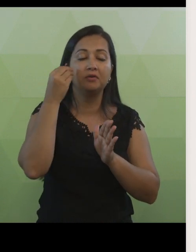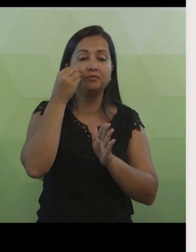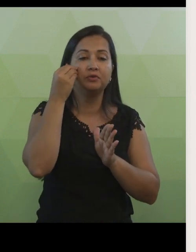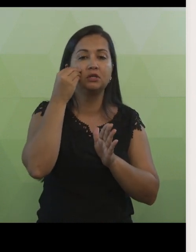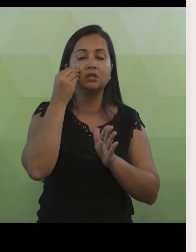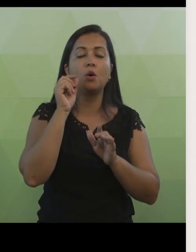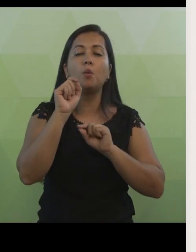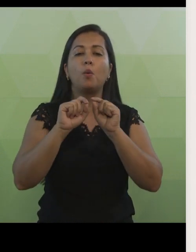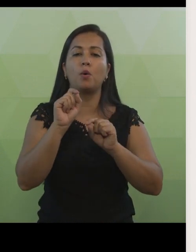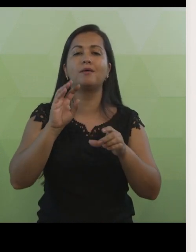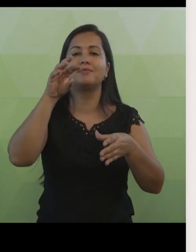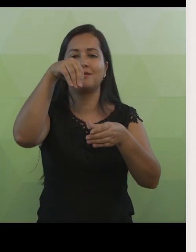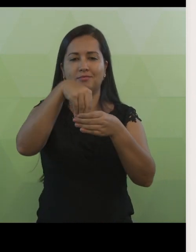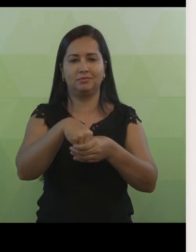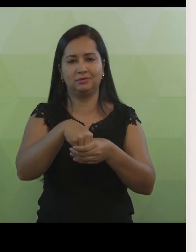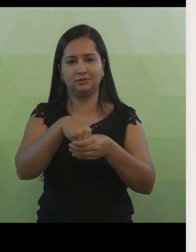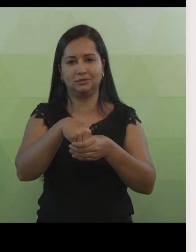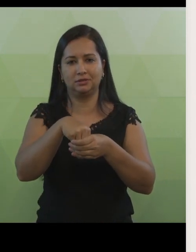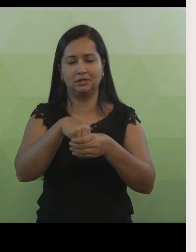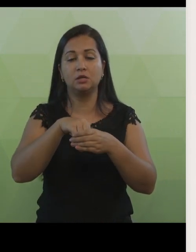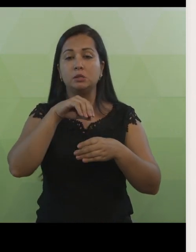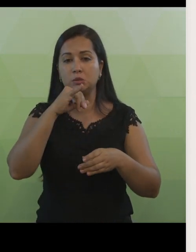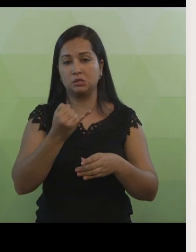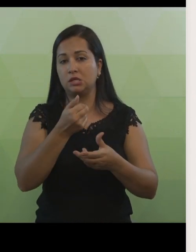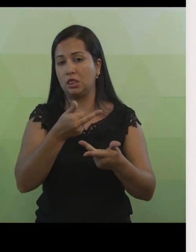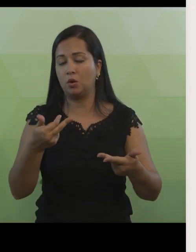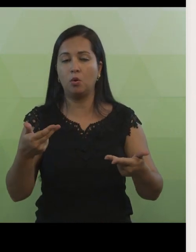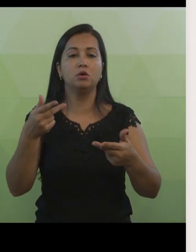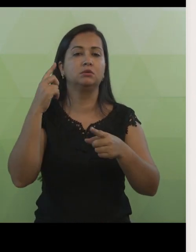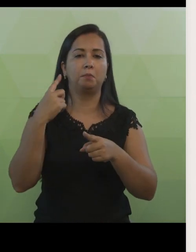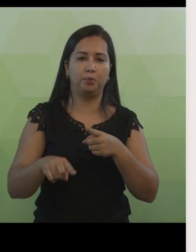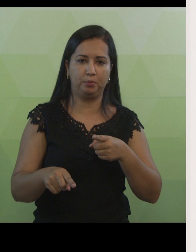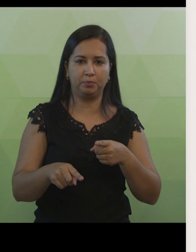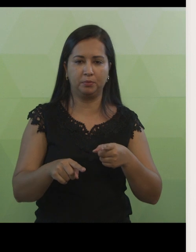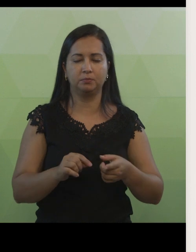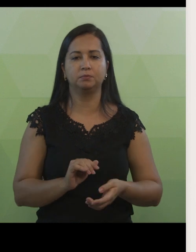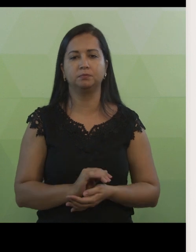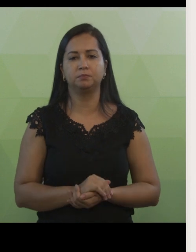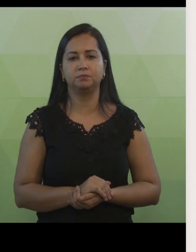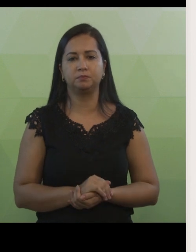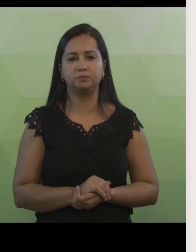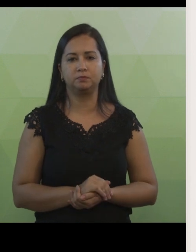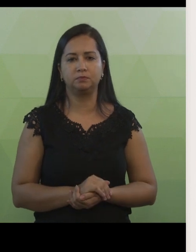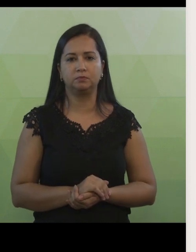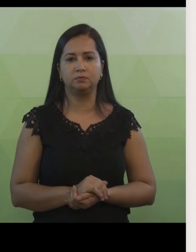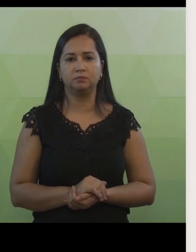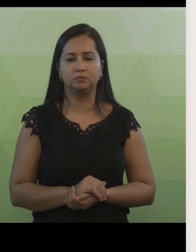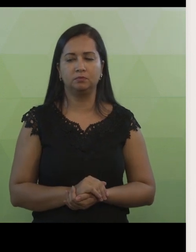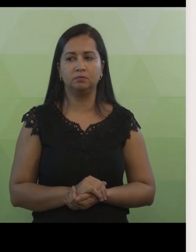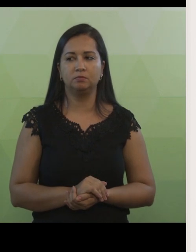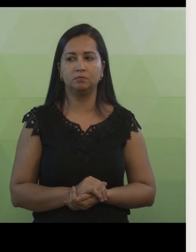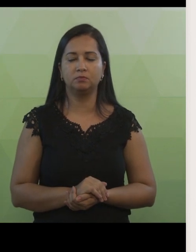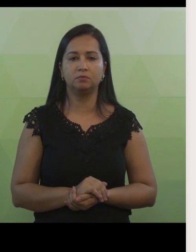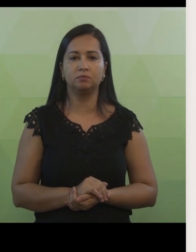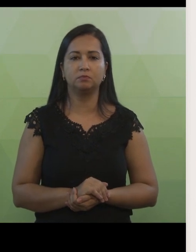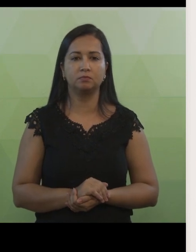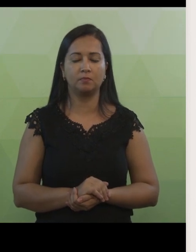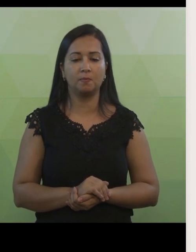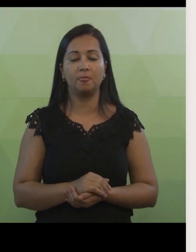verificar o conteúdo utilizando um firewall nessa camada de aplicação.